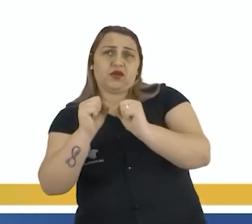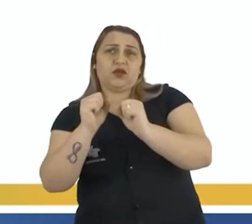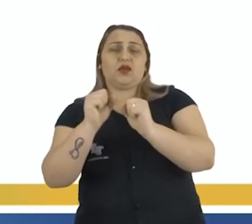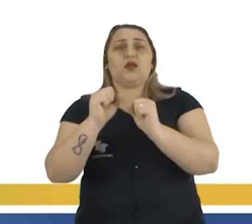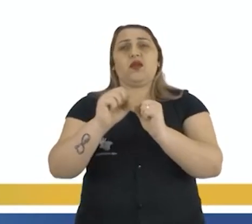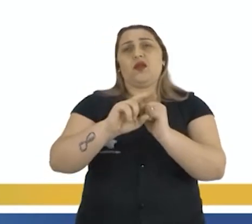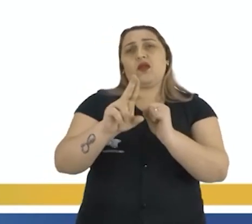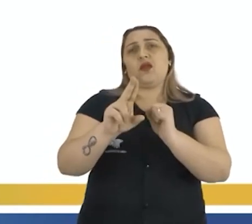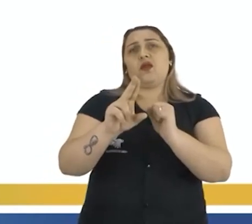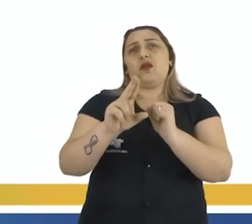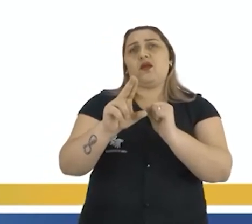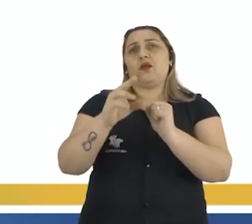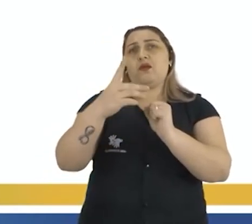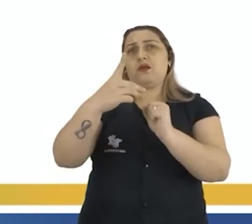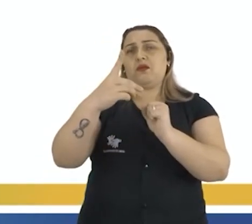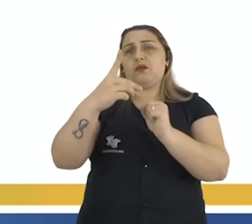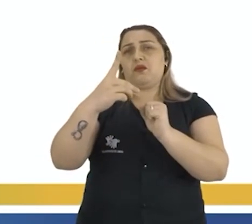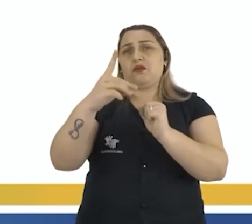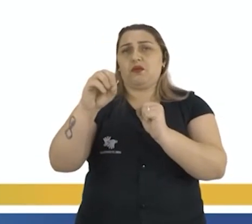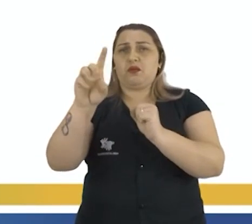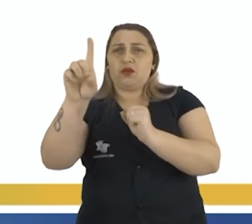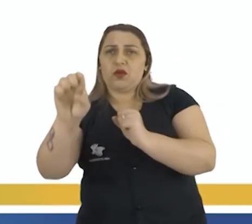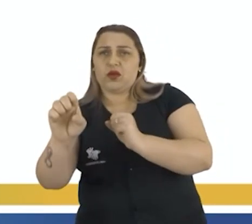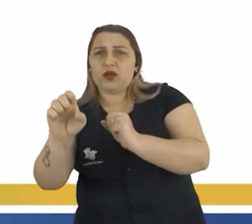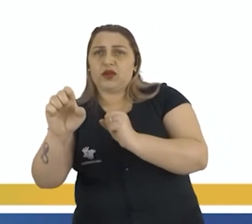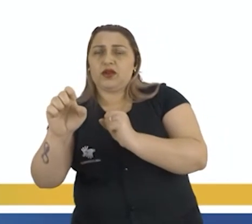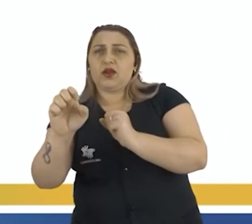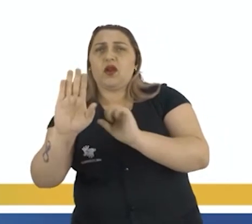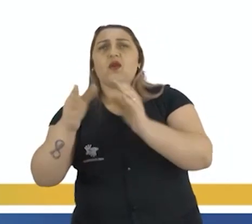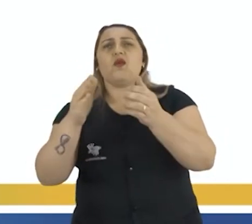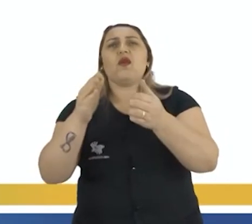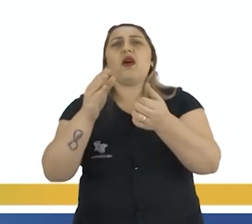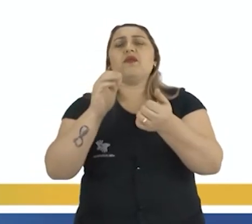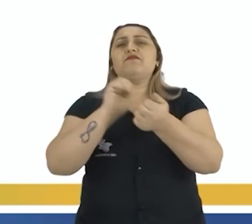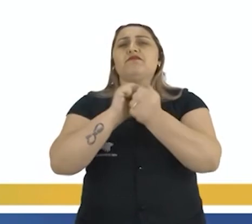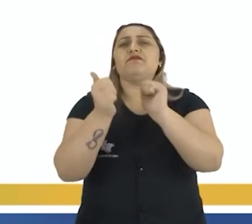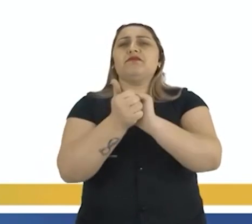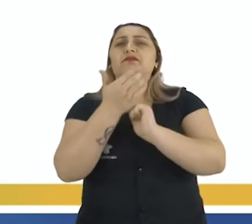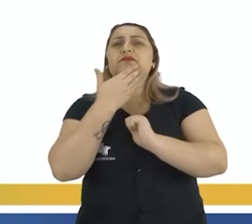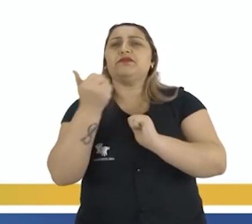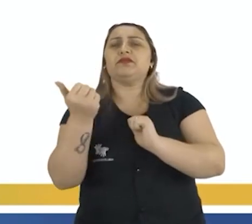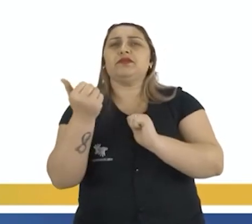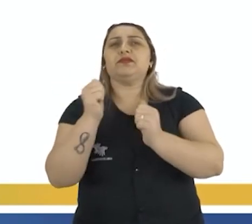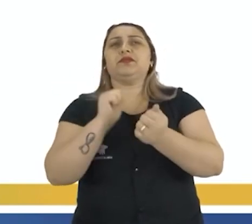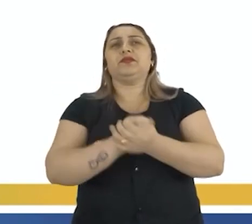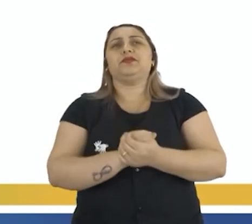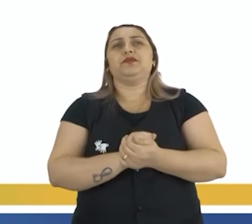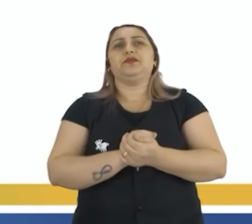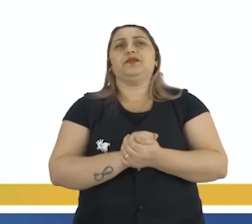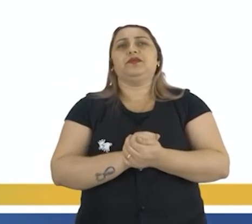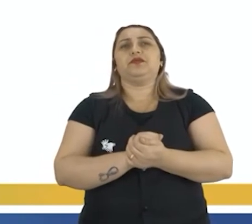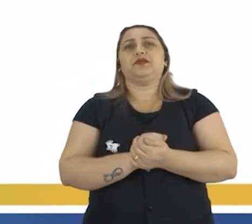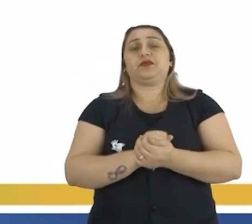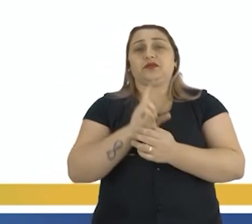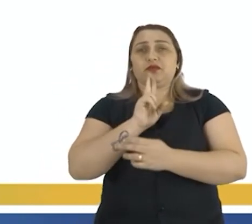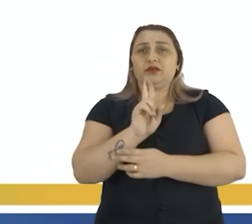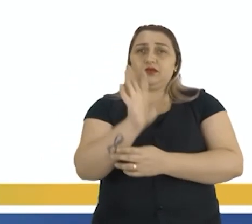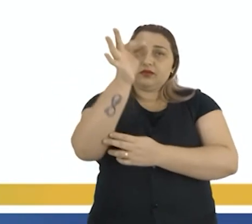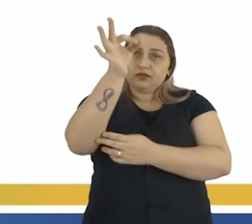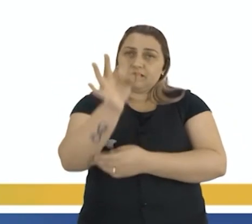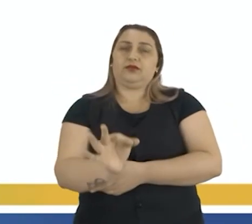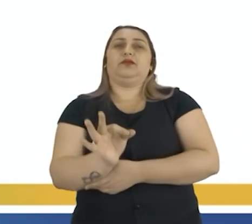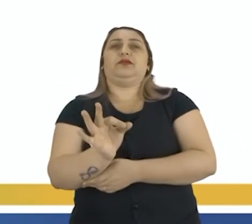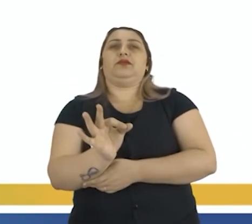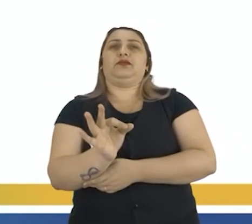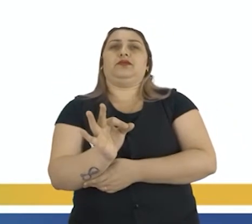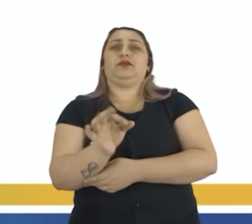pôde. Qual que vocês acham que vai ser melhor encaixado aqui nessa situação? A resposta